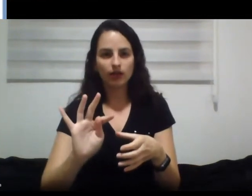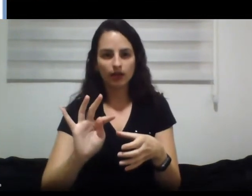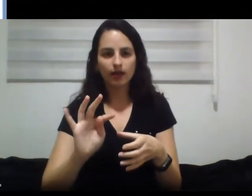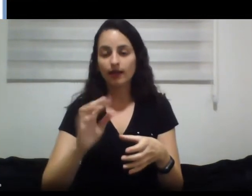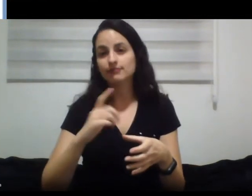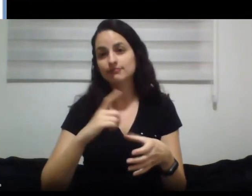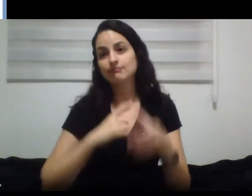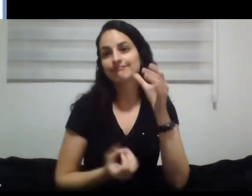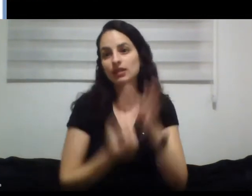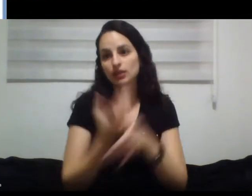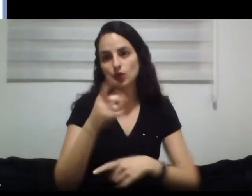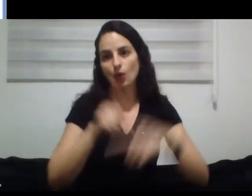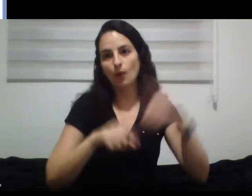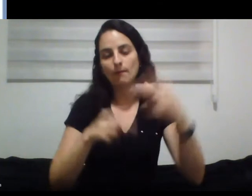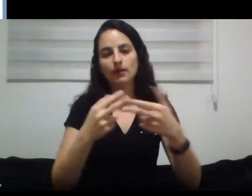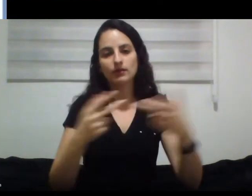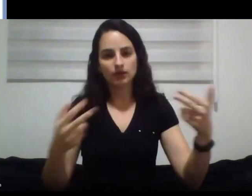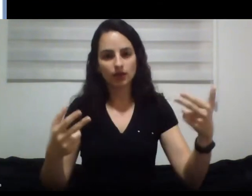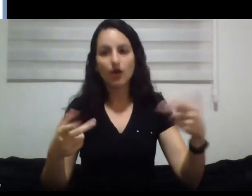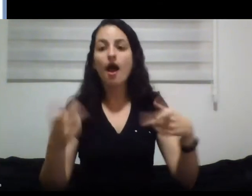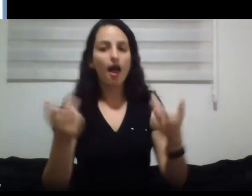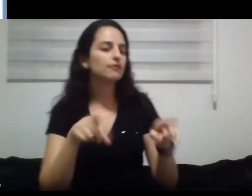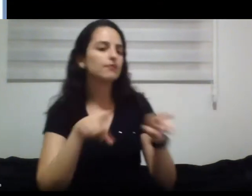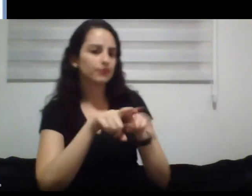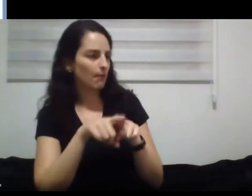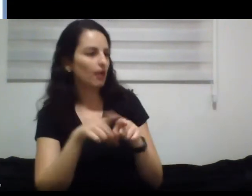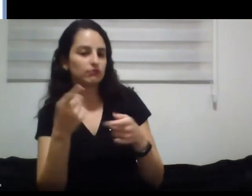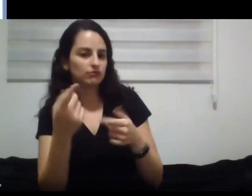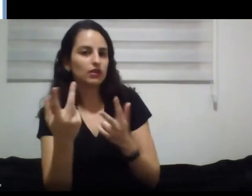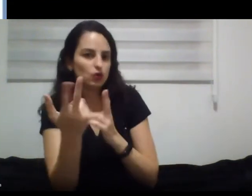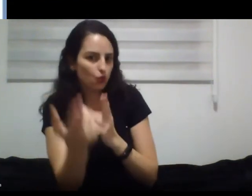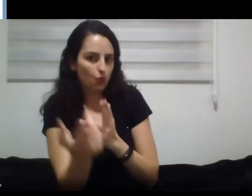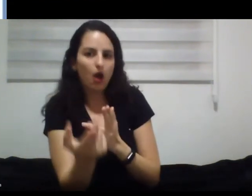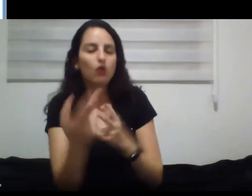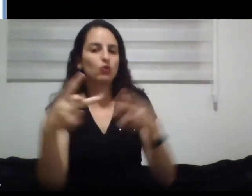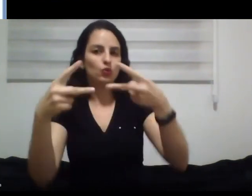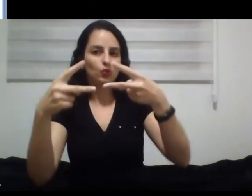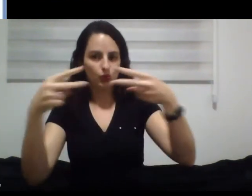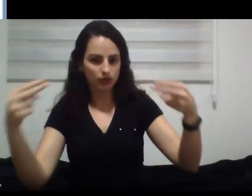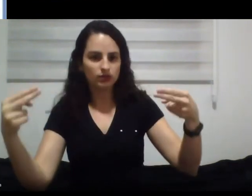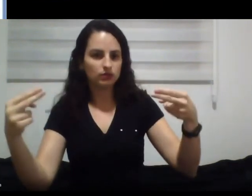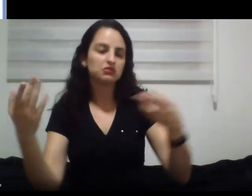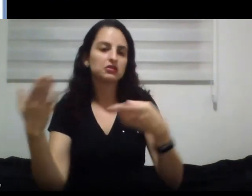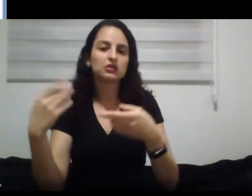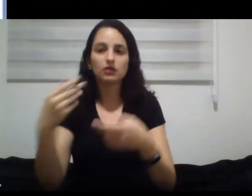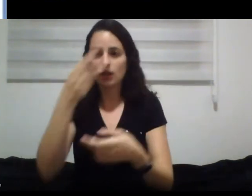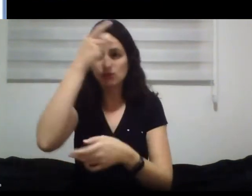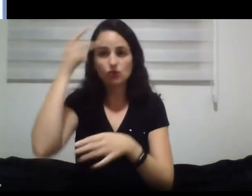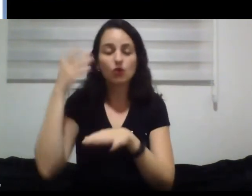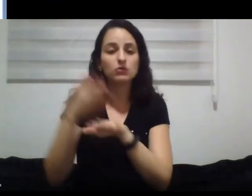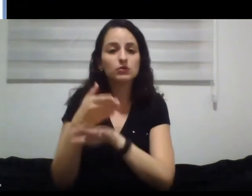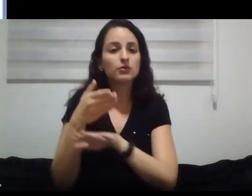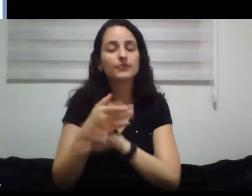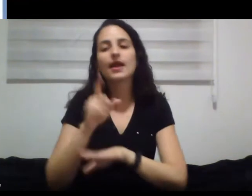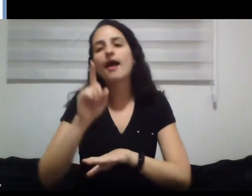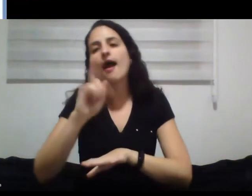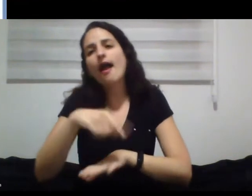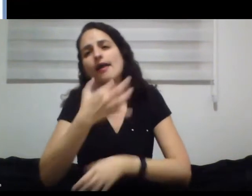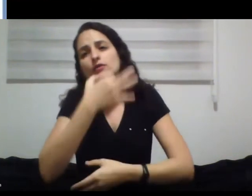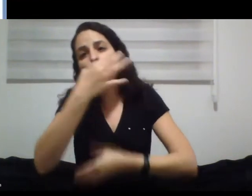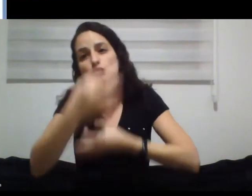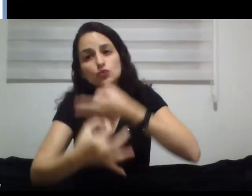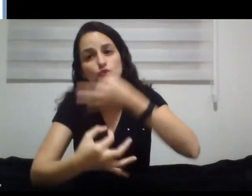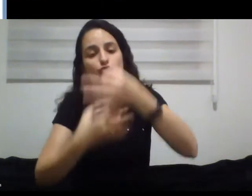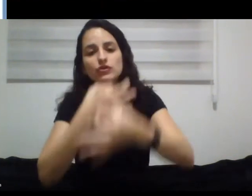de um relatório em grupo, participação em fórum de discussão, enfim, qual é a atividade? Leitura de materiais também